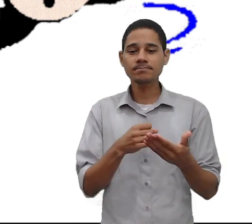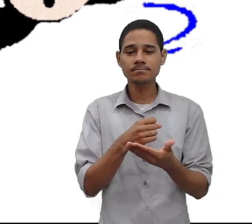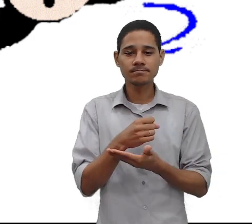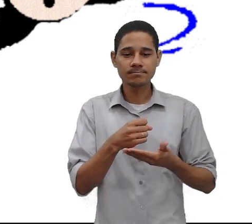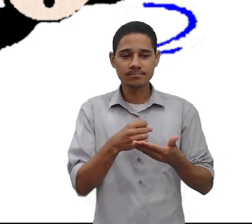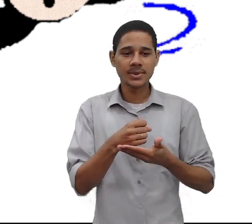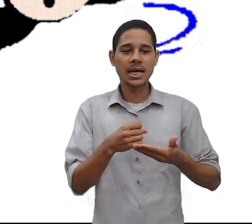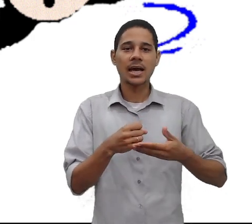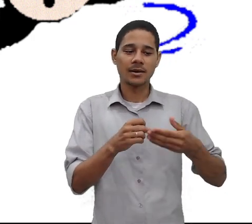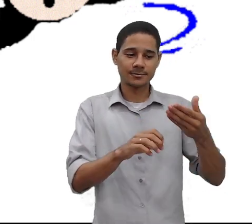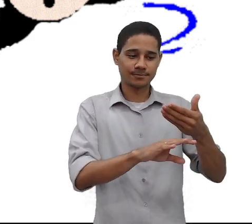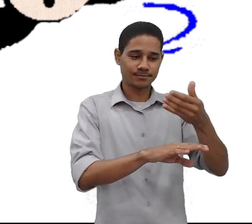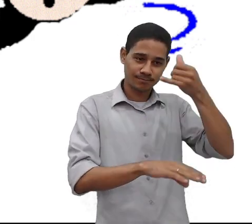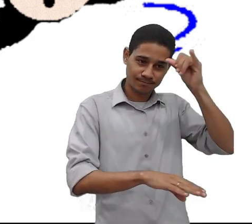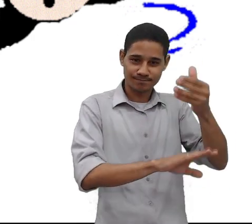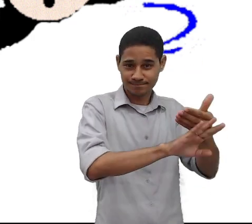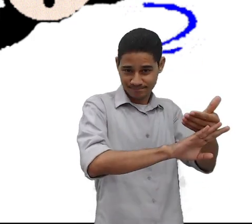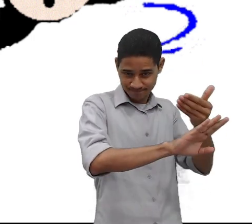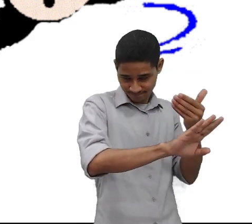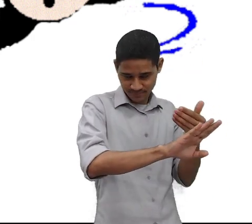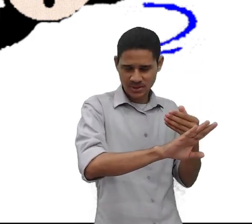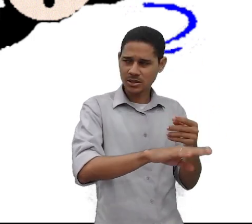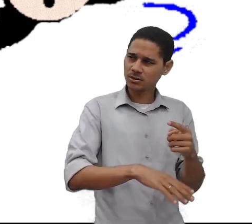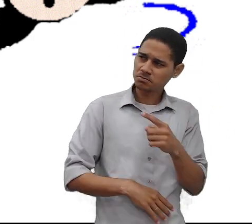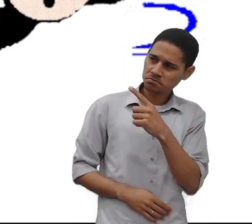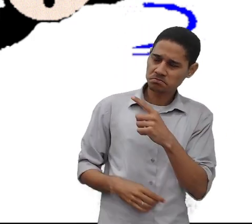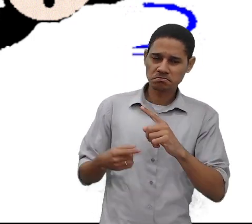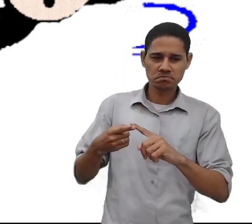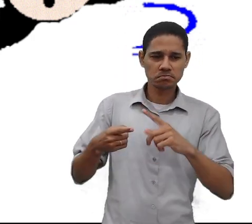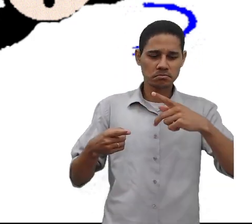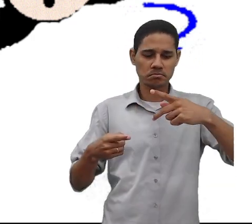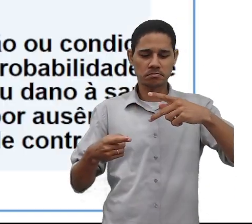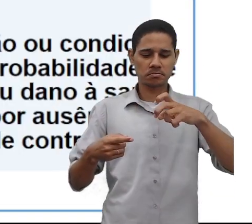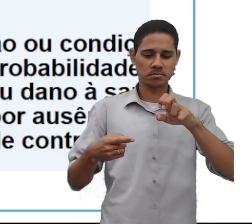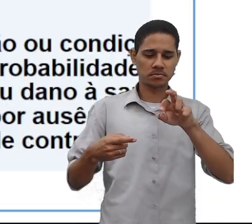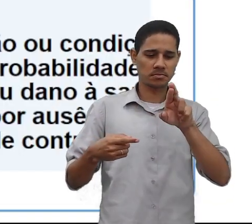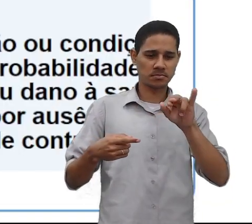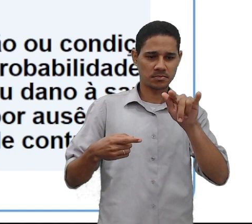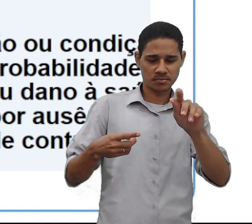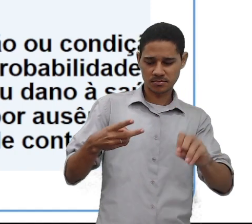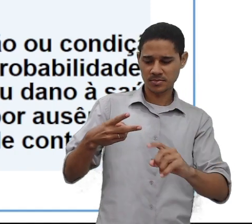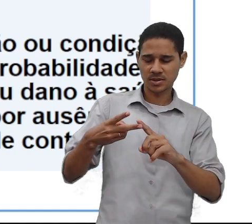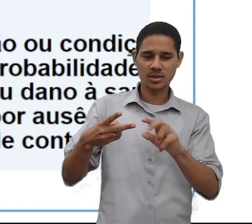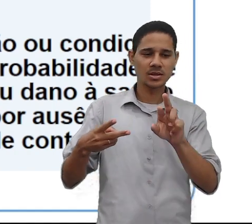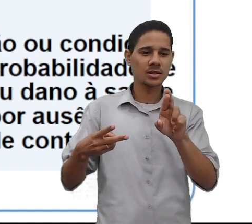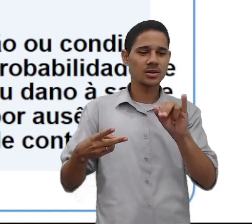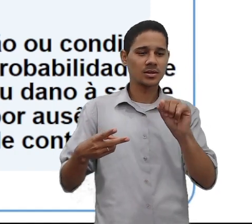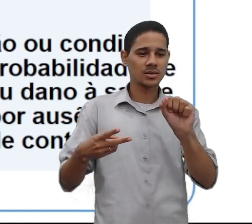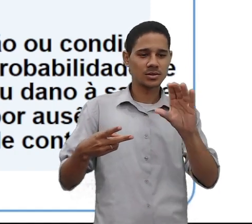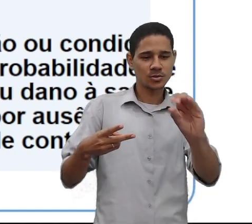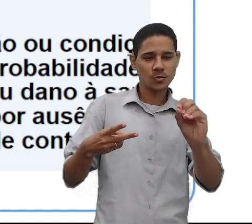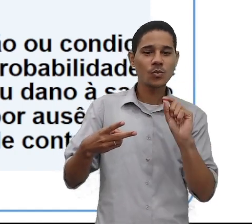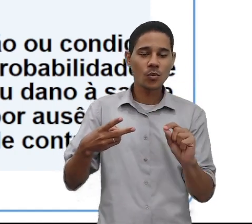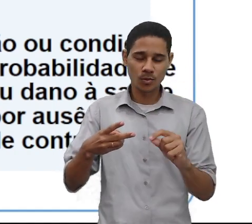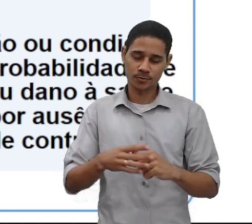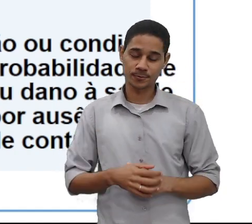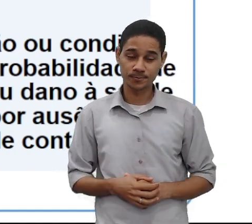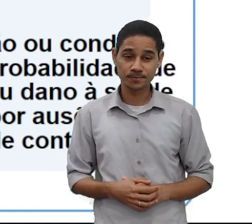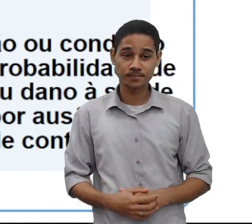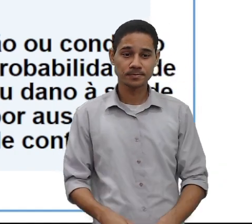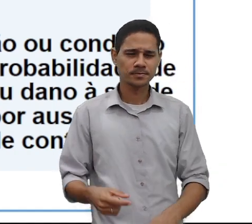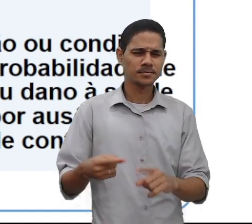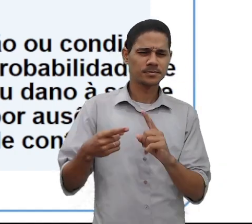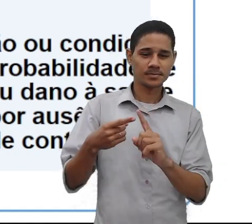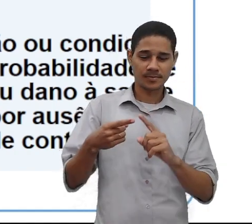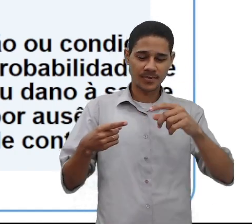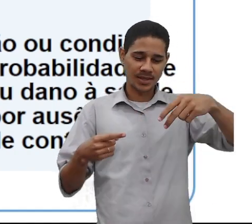prevenção. Vamos ver primeiramente o que é perigo e o que é risco. A NR1 define perigo